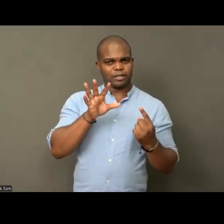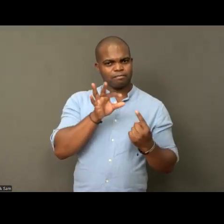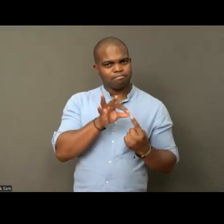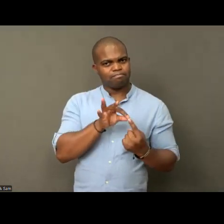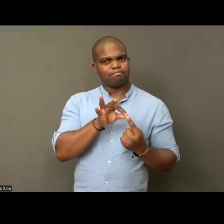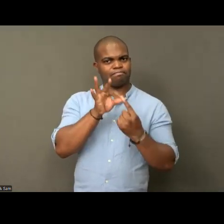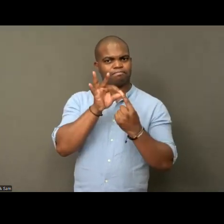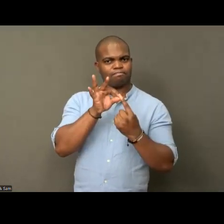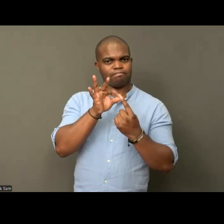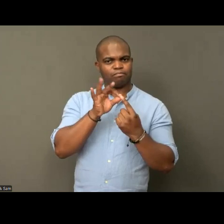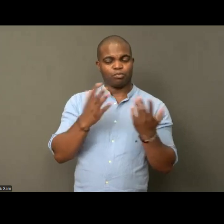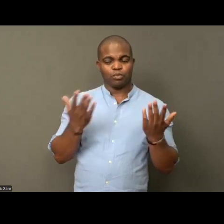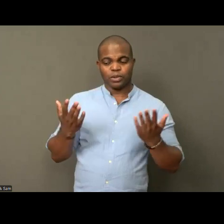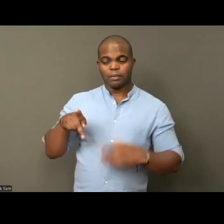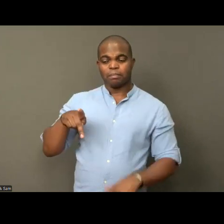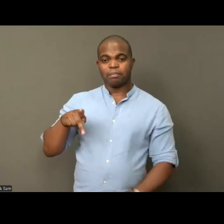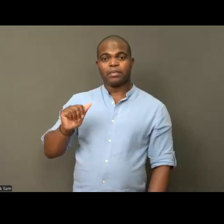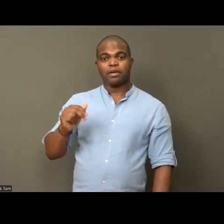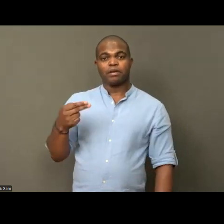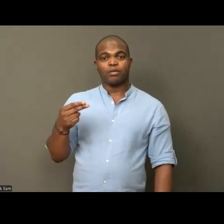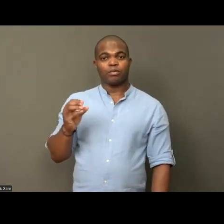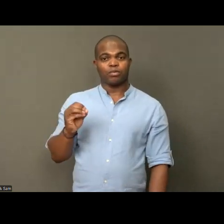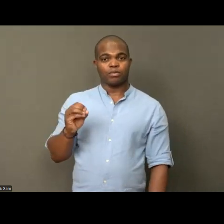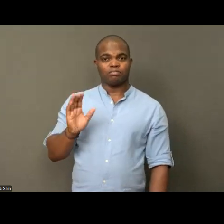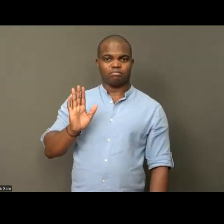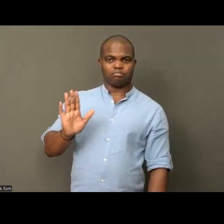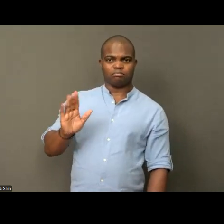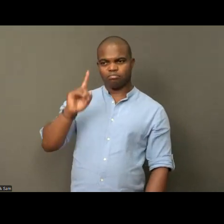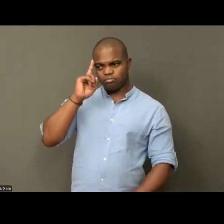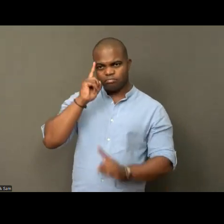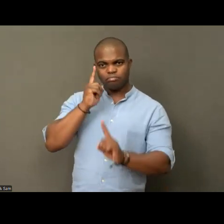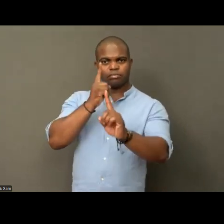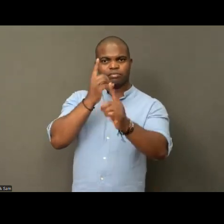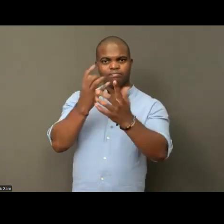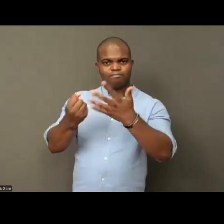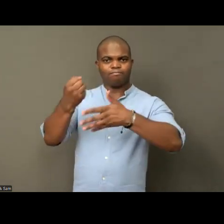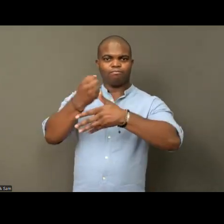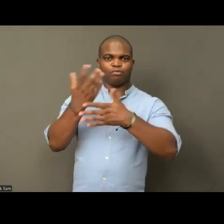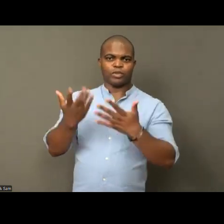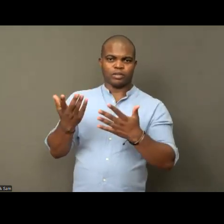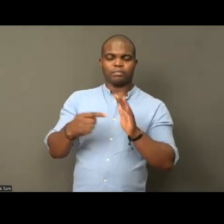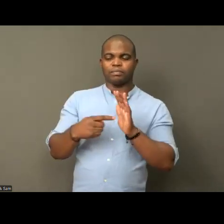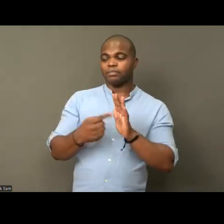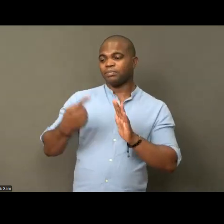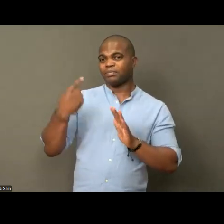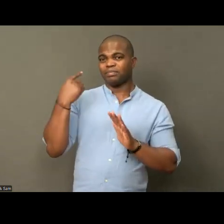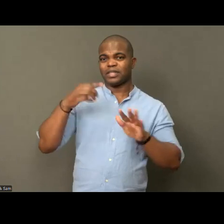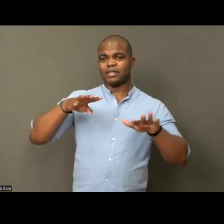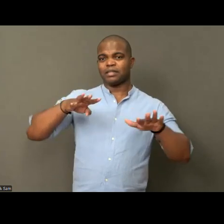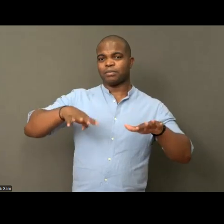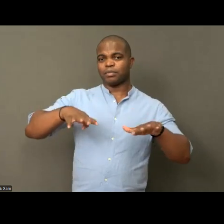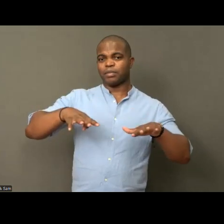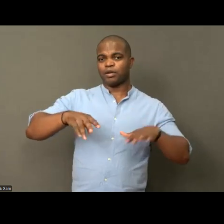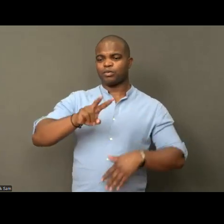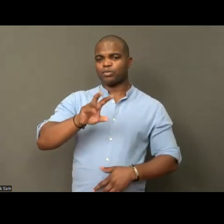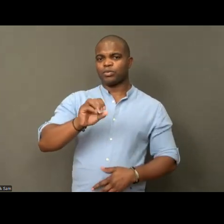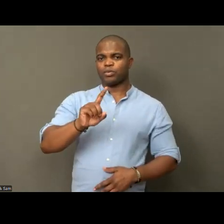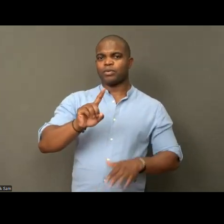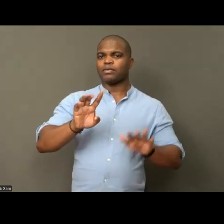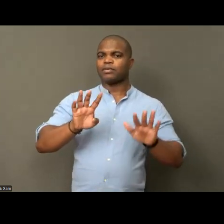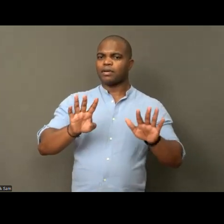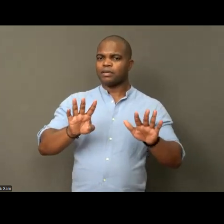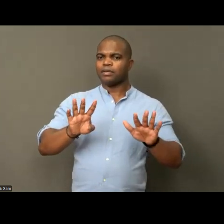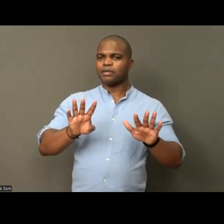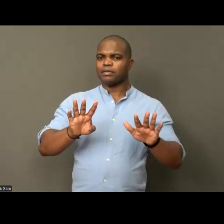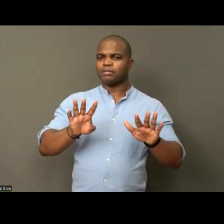In Organização Pan-Americana September da Saúde. Em 2019, setembro de PAHO 2019, Directing o Council Conselho Diretor da endorsed the OPAS Disease endossou a Elimination iniciativa de Initiative,